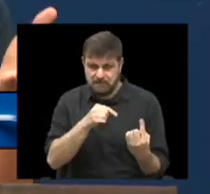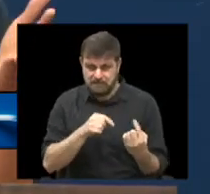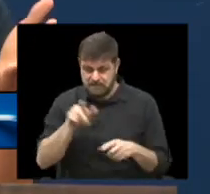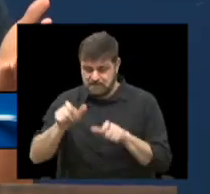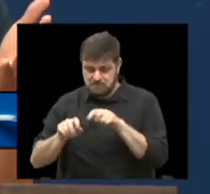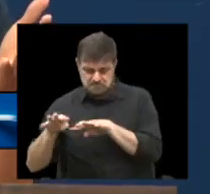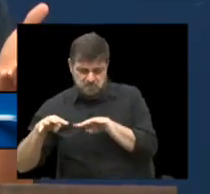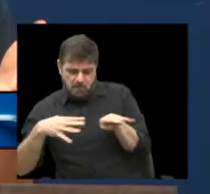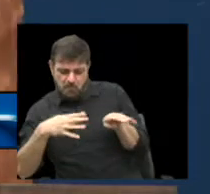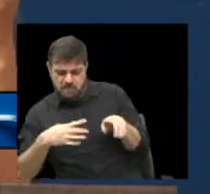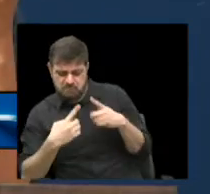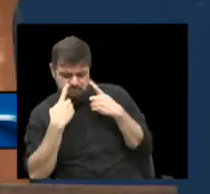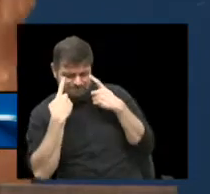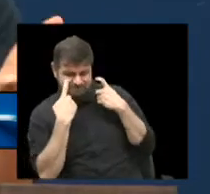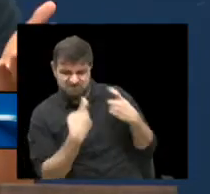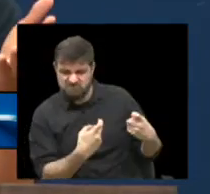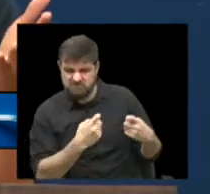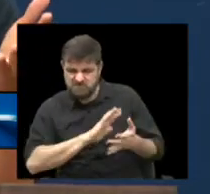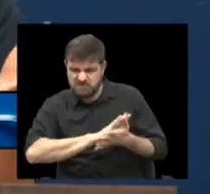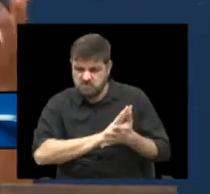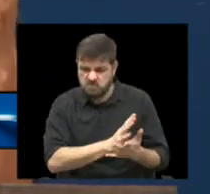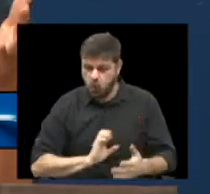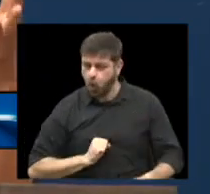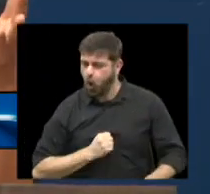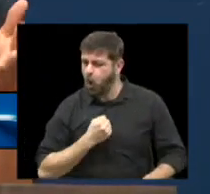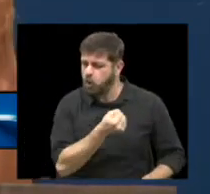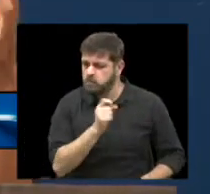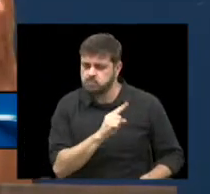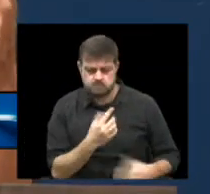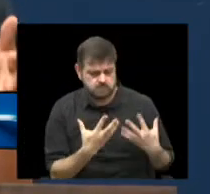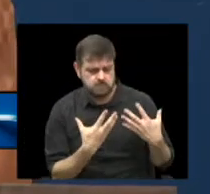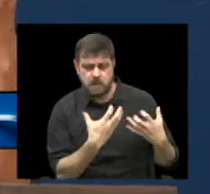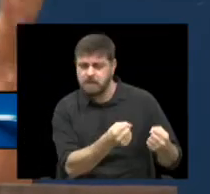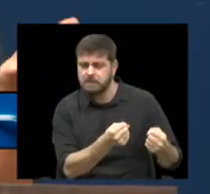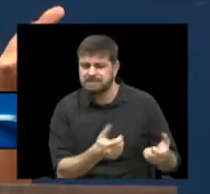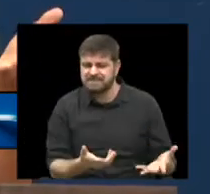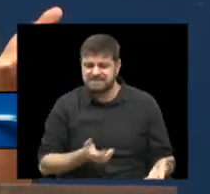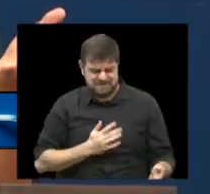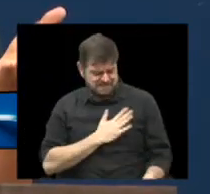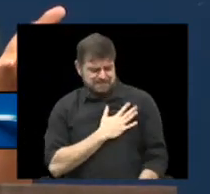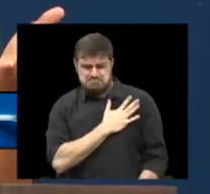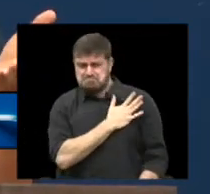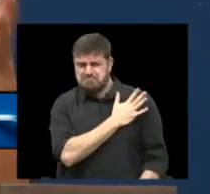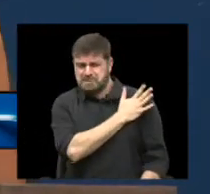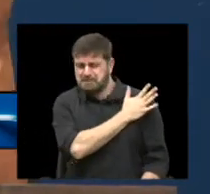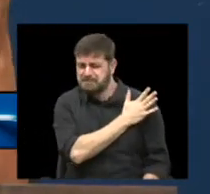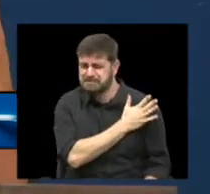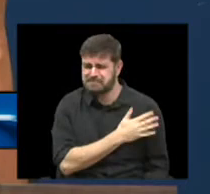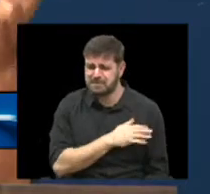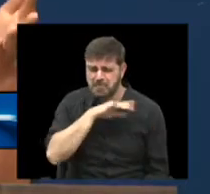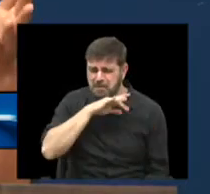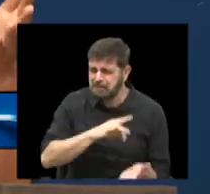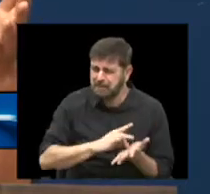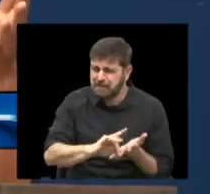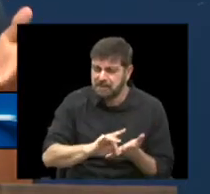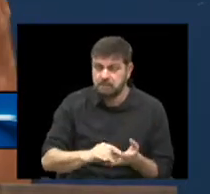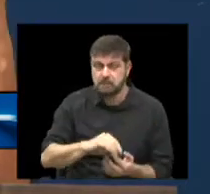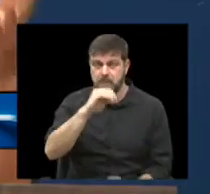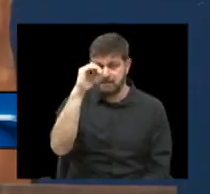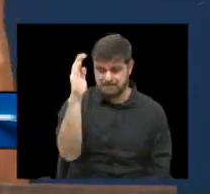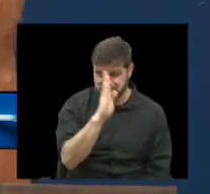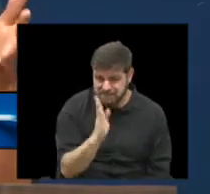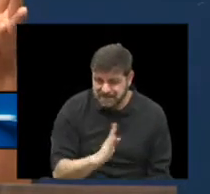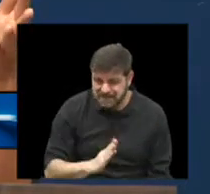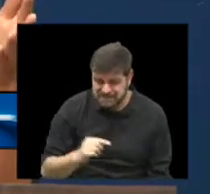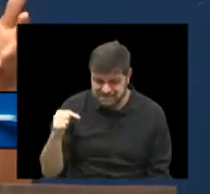de violência, de crimes de ódio, de violência relacionados ao preconceito. O Brasil é o país do mundo que